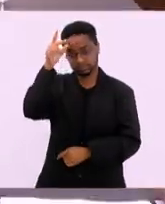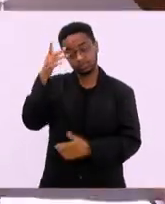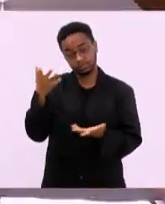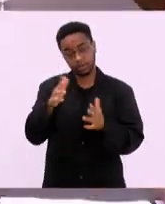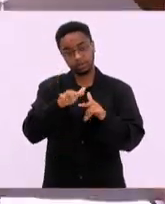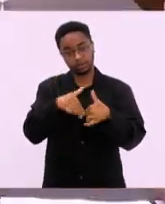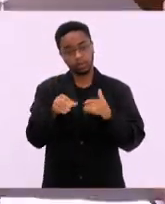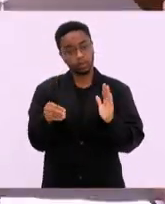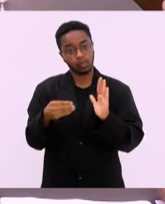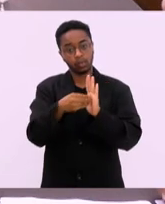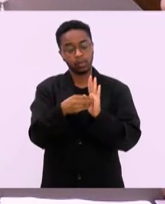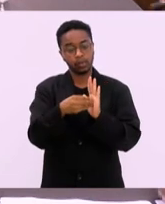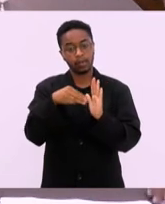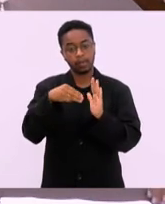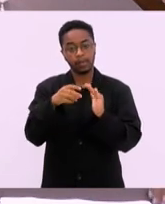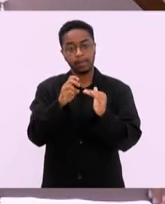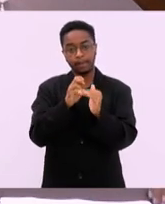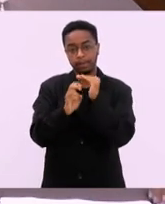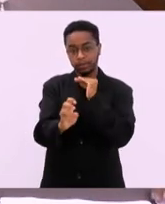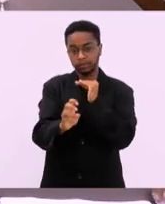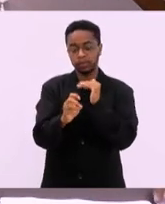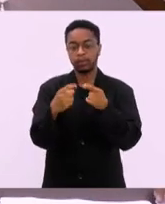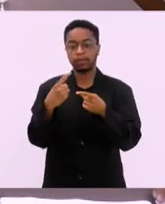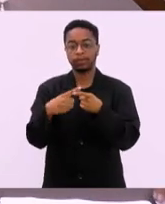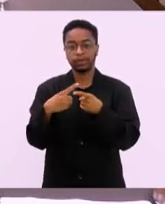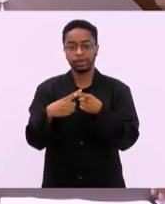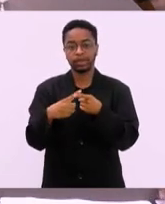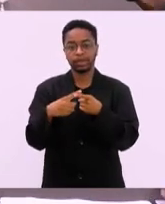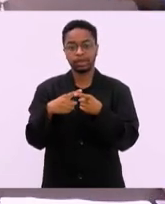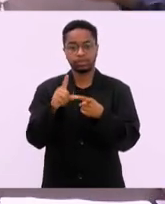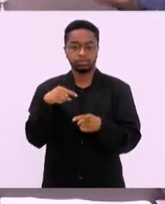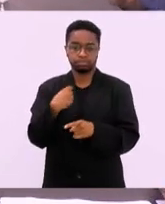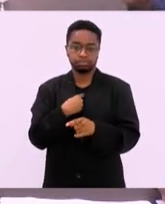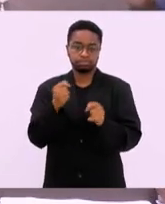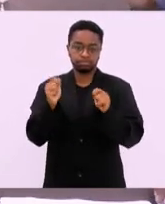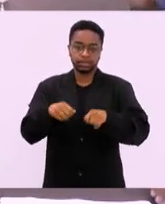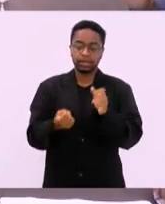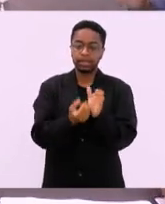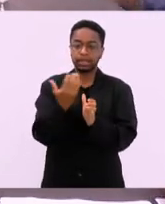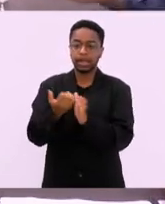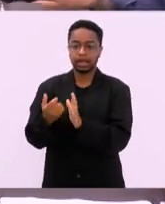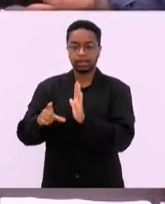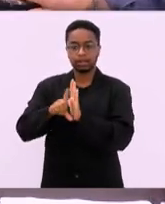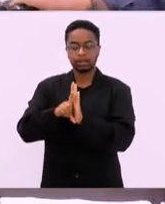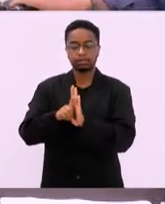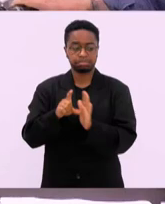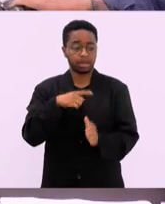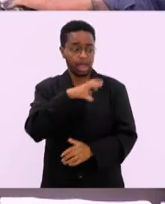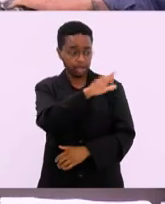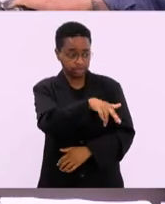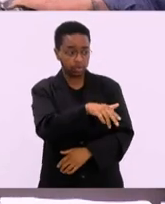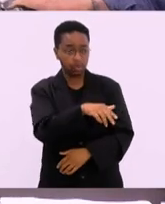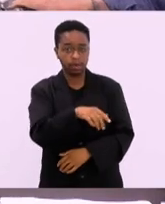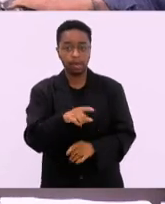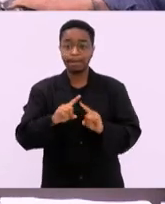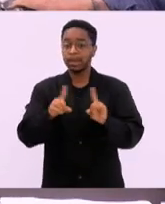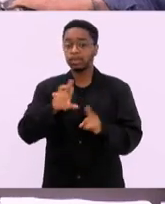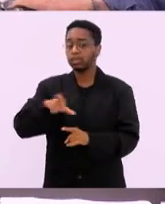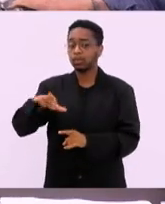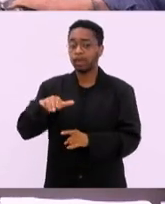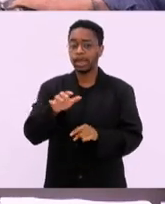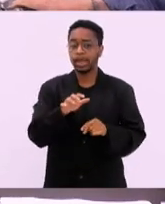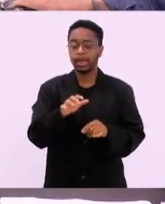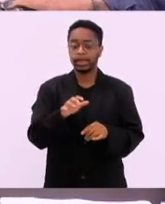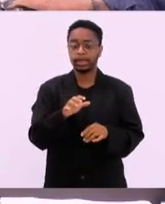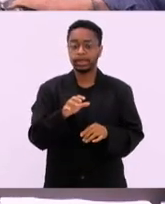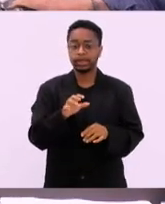aqui metroviário, porque é do Estado, a gente pode legislar. Sim, querido. Eu estou dizendo. Você tem razão. Mas a rigor não é interestadual. É municipal.